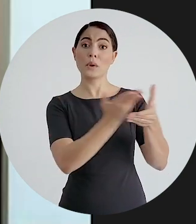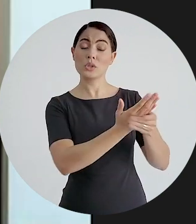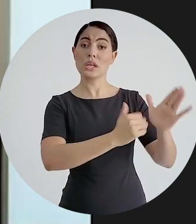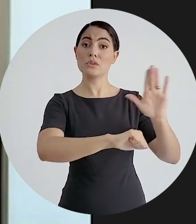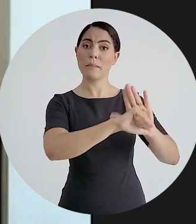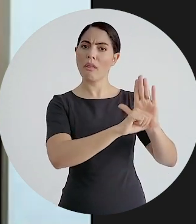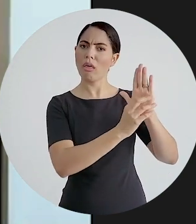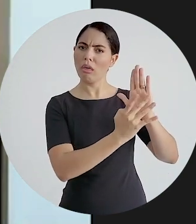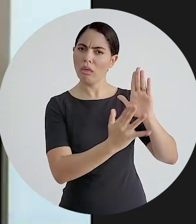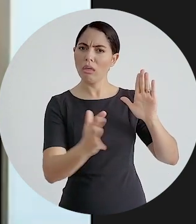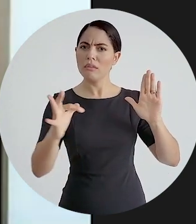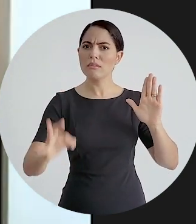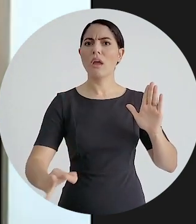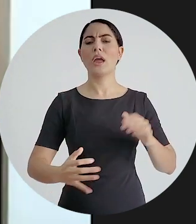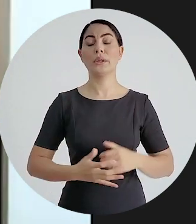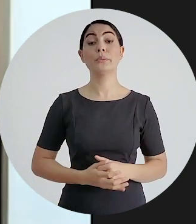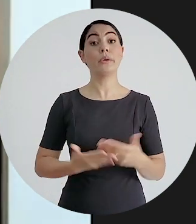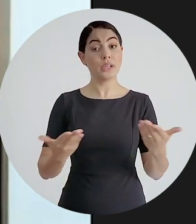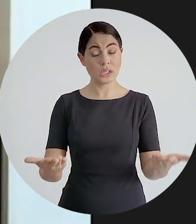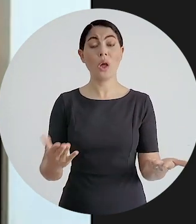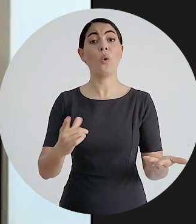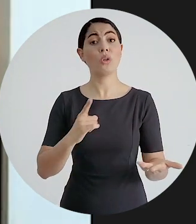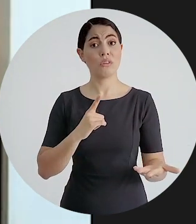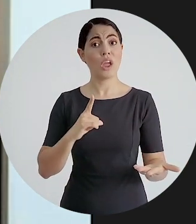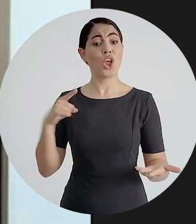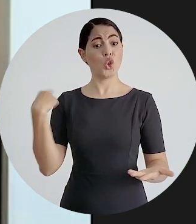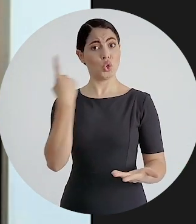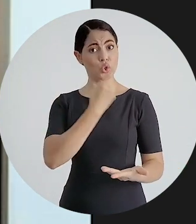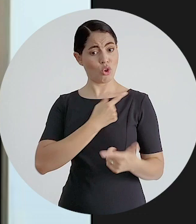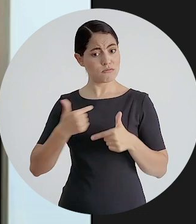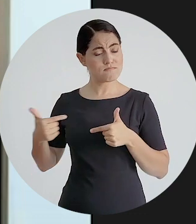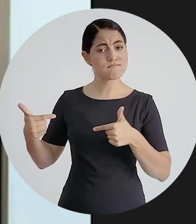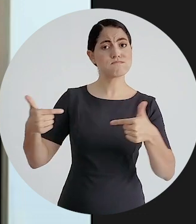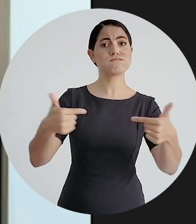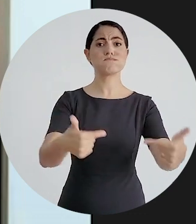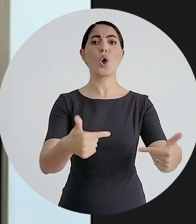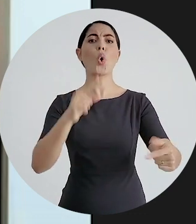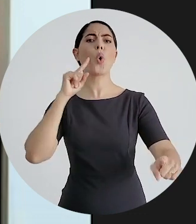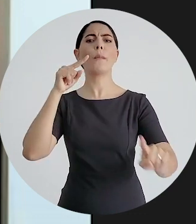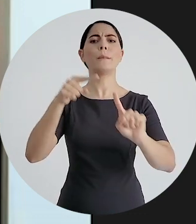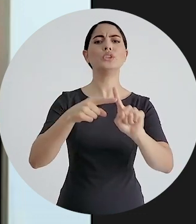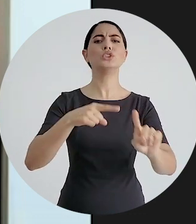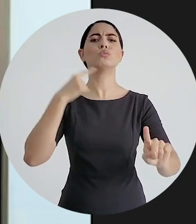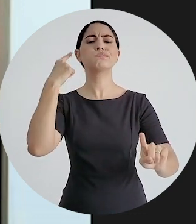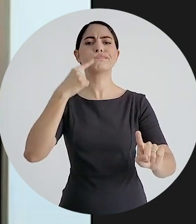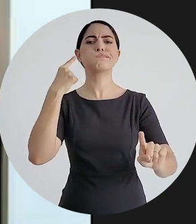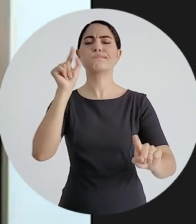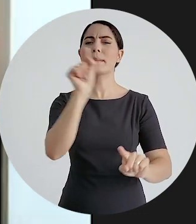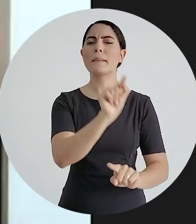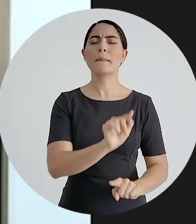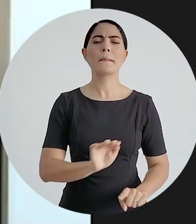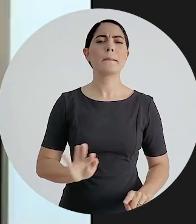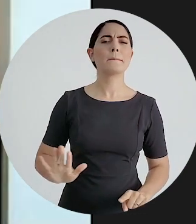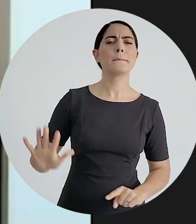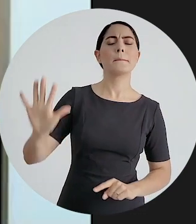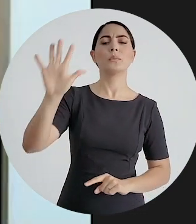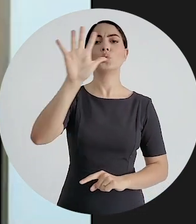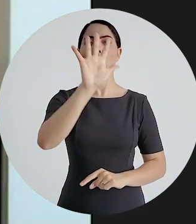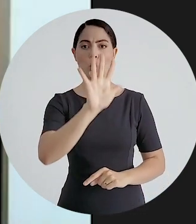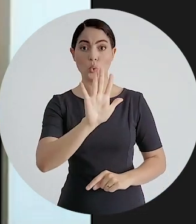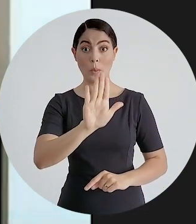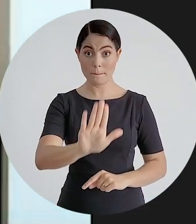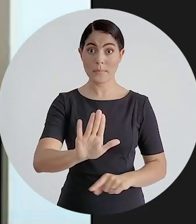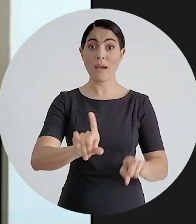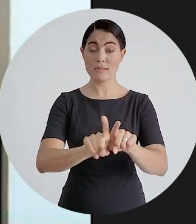o processo penal. Nós estamos em várias frentes trabalhando em prol da advocacia como um